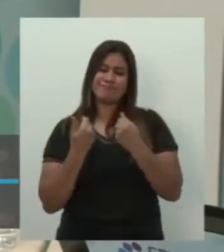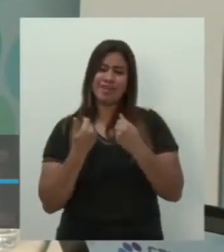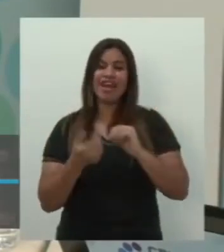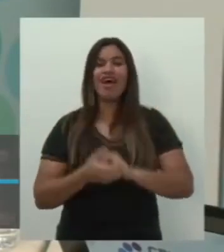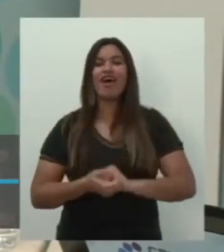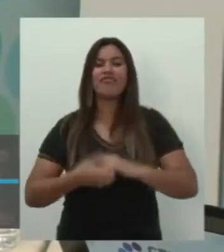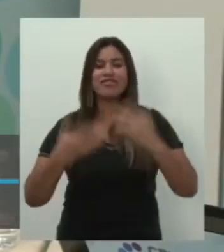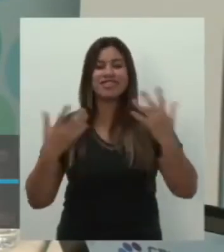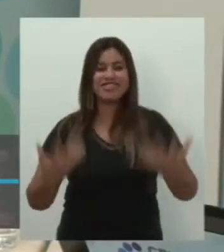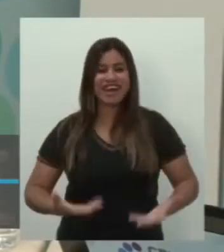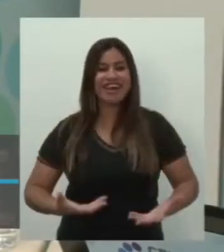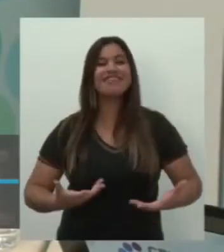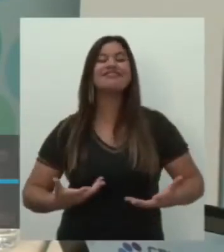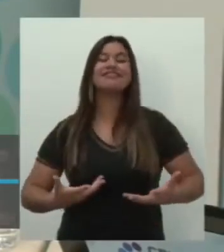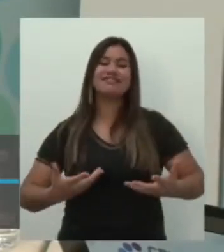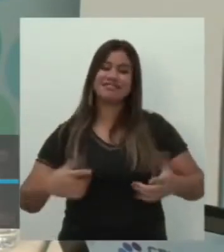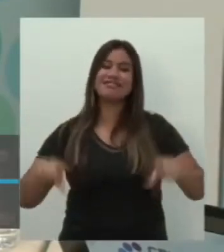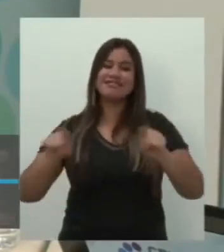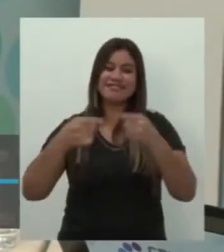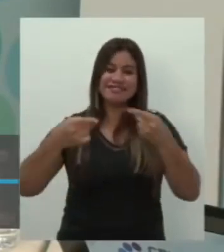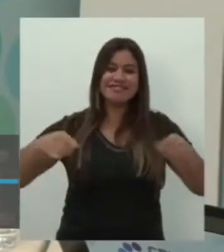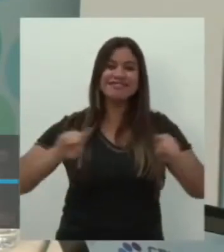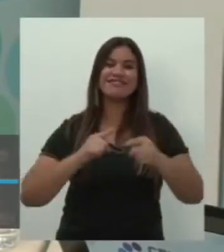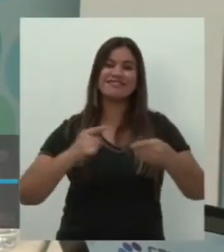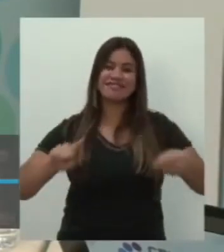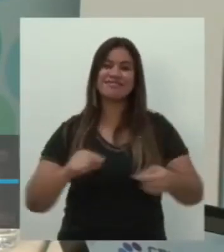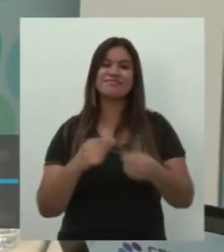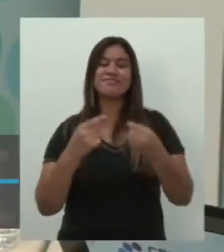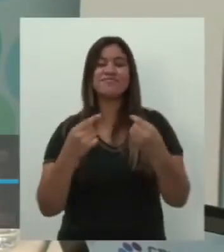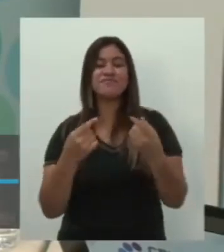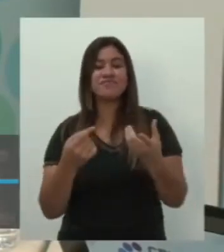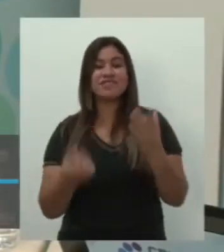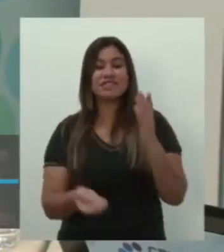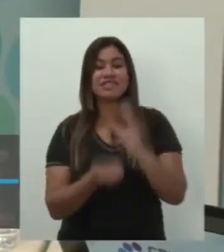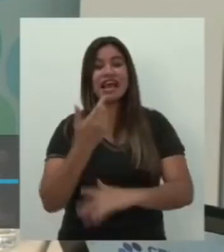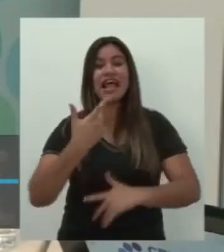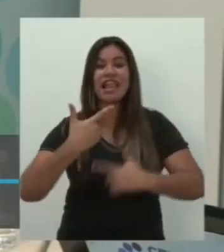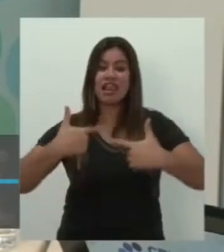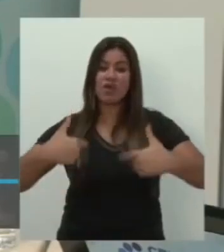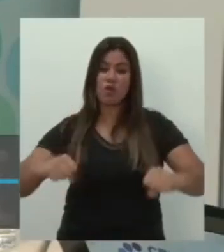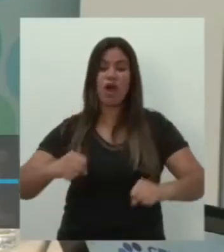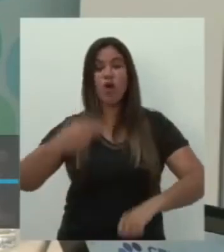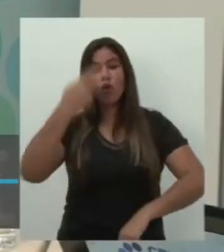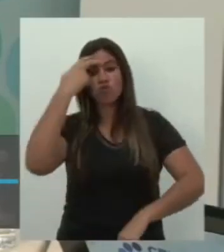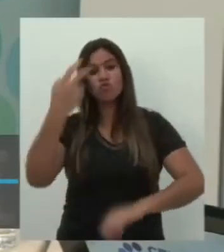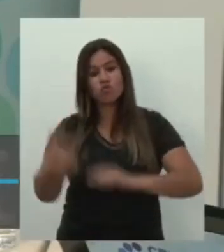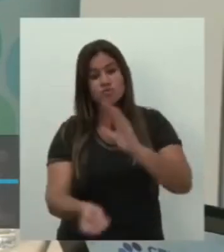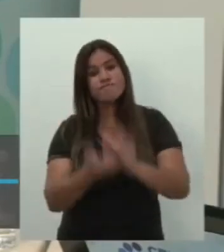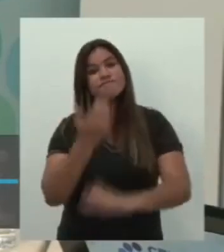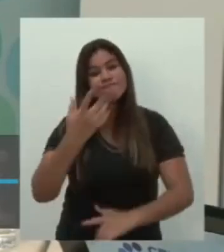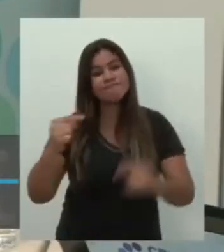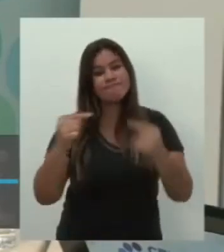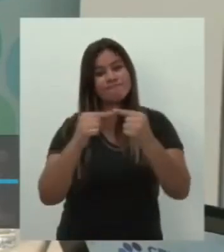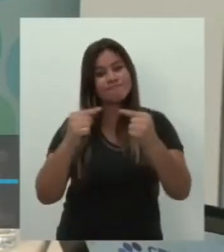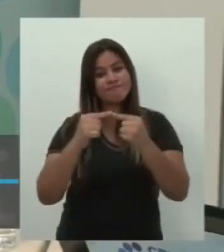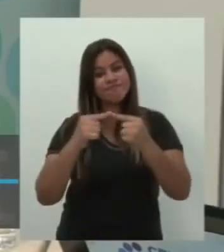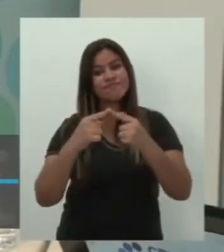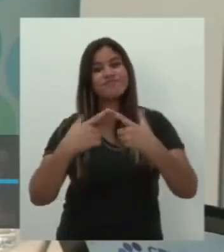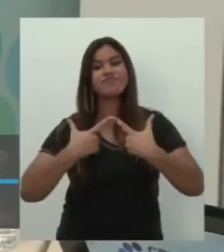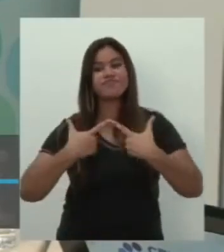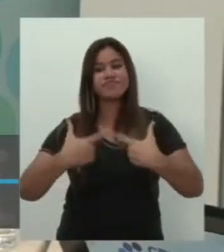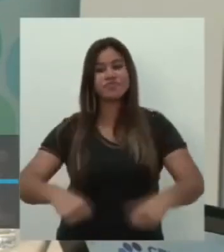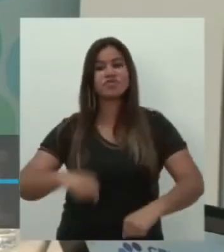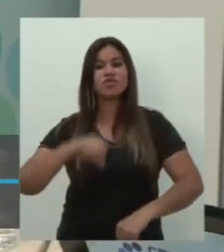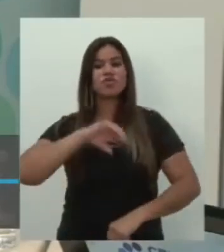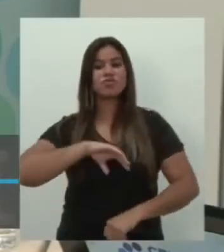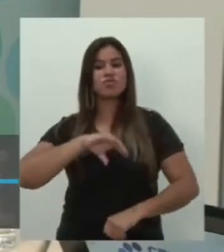quem gosta de música, para quem gosta de música, a nossa música nasceu aí, a nossa língua nasceu aí, a nossa cultura nasceu aí. Sim, a língua portuguesa falada